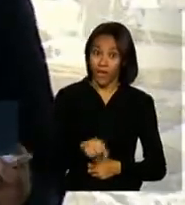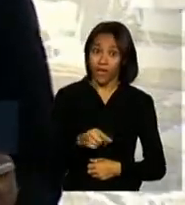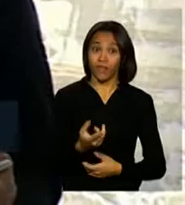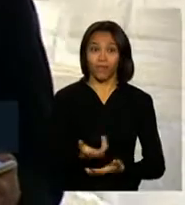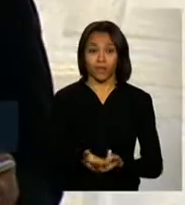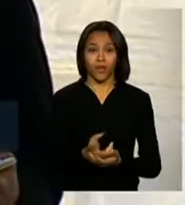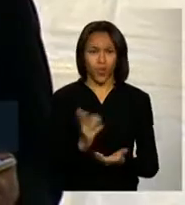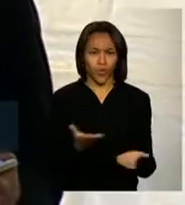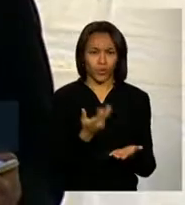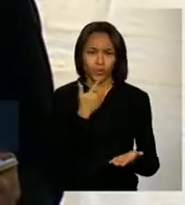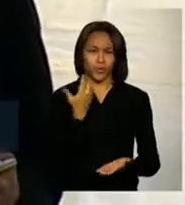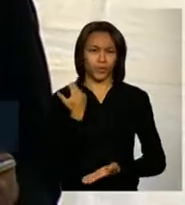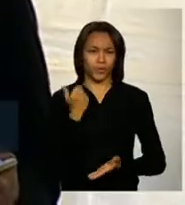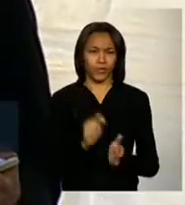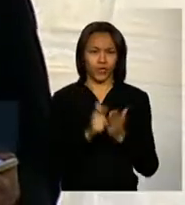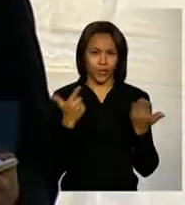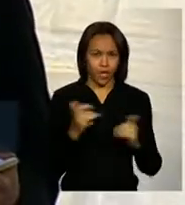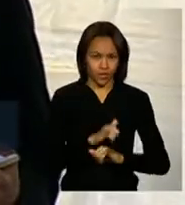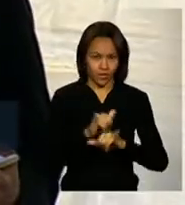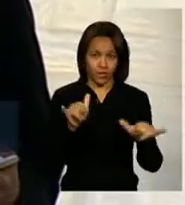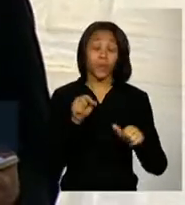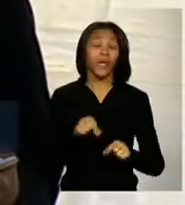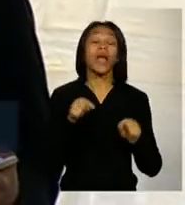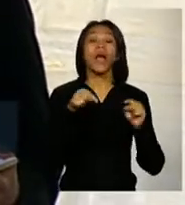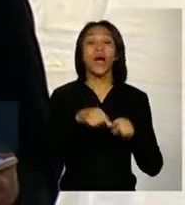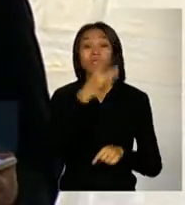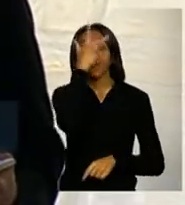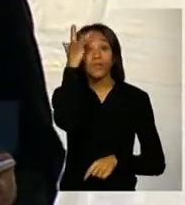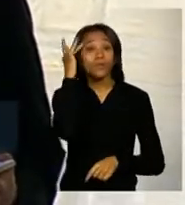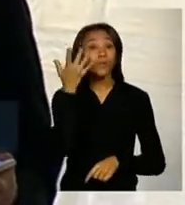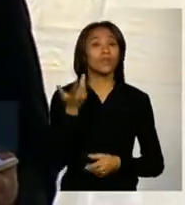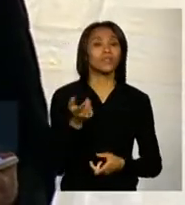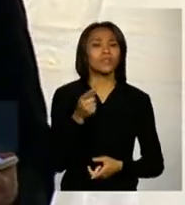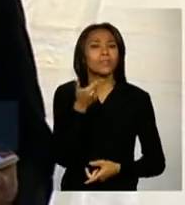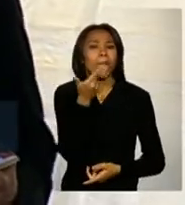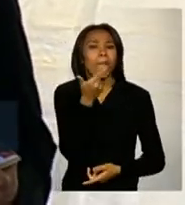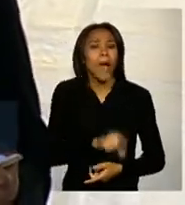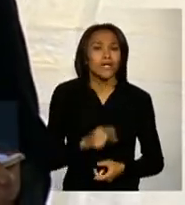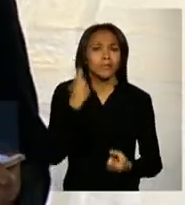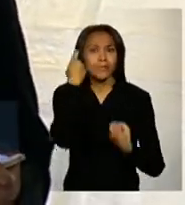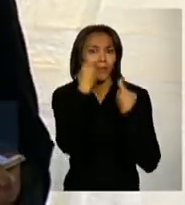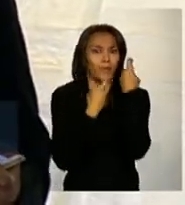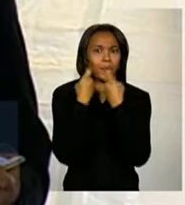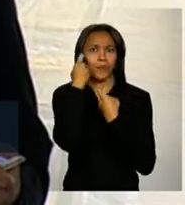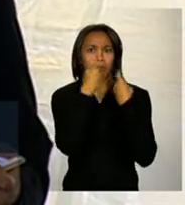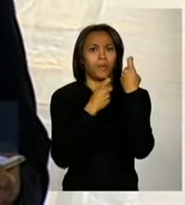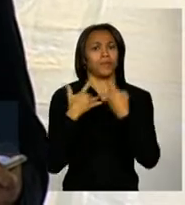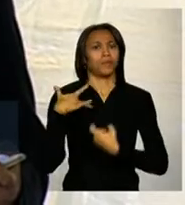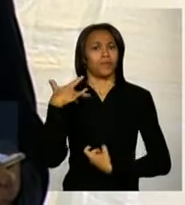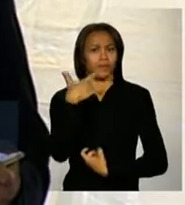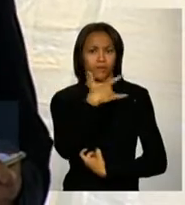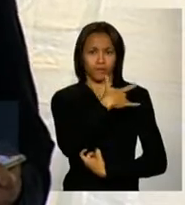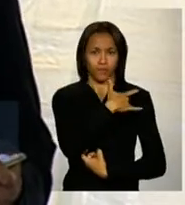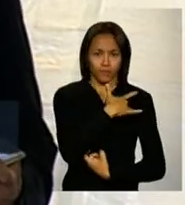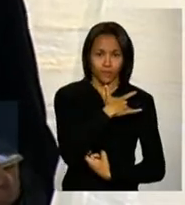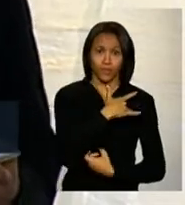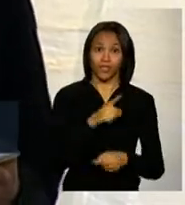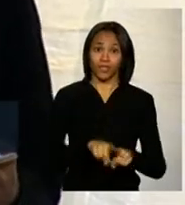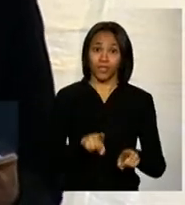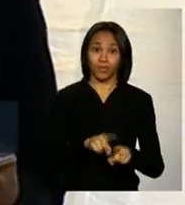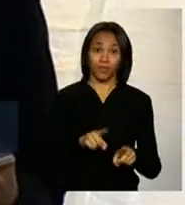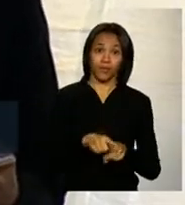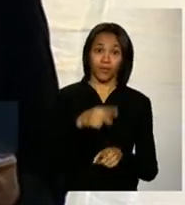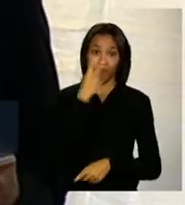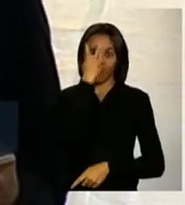de correr Brasiliense recentemente onde as pessoas são mais preocupadas com a saúde e com